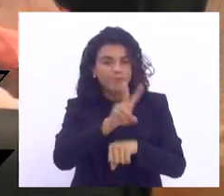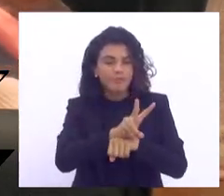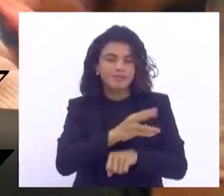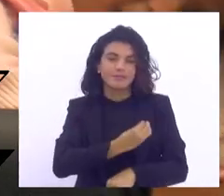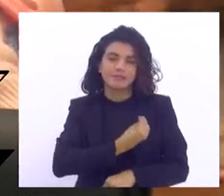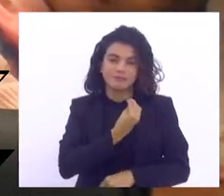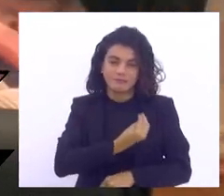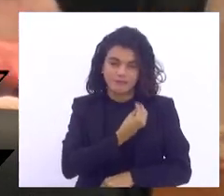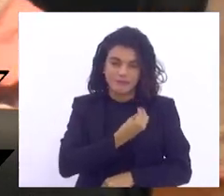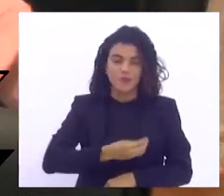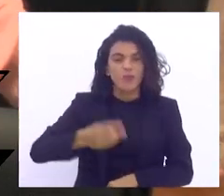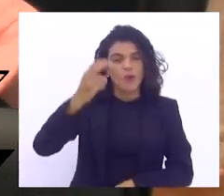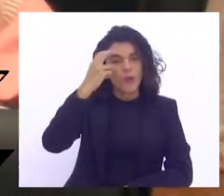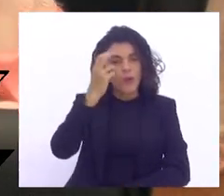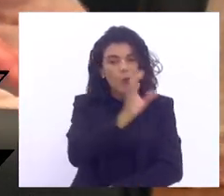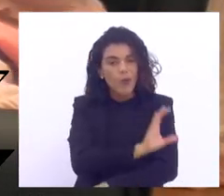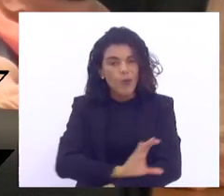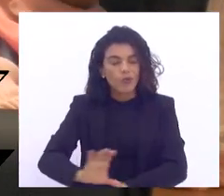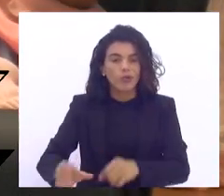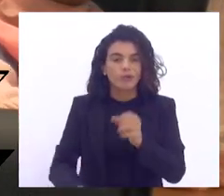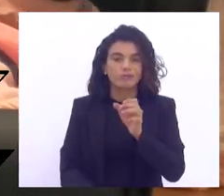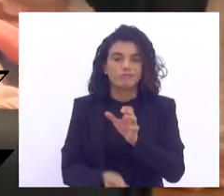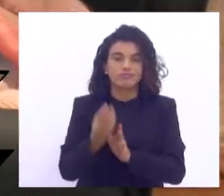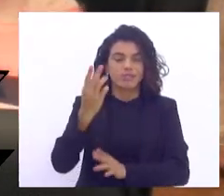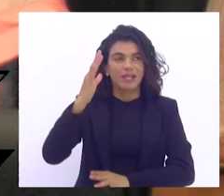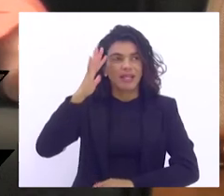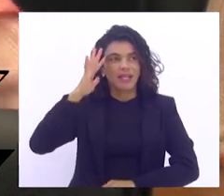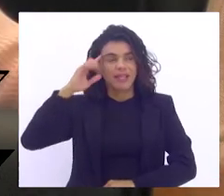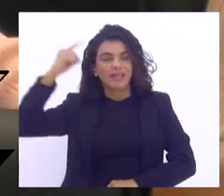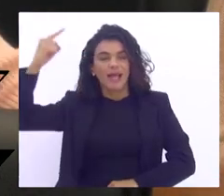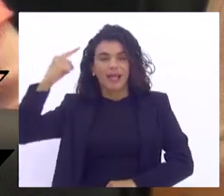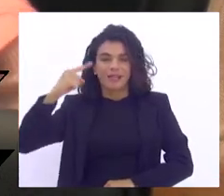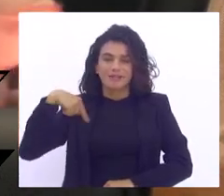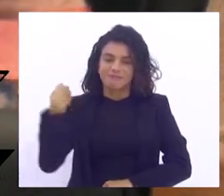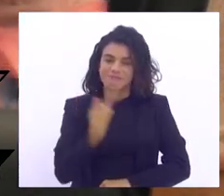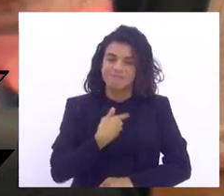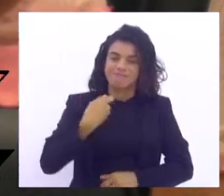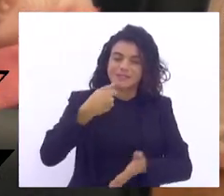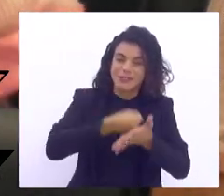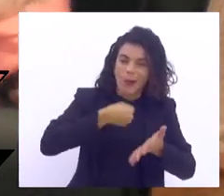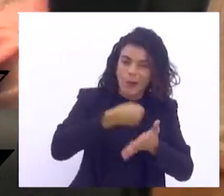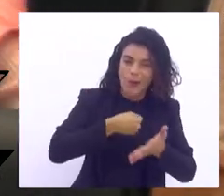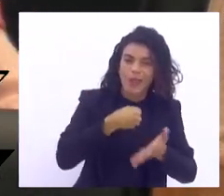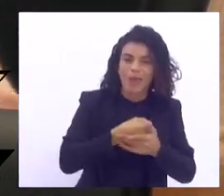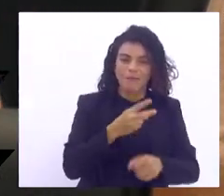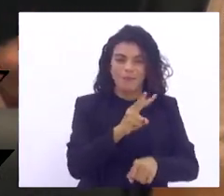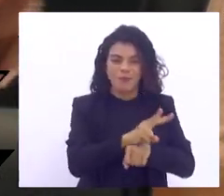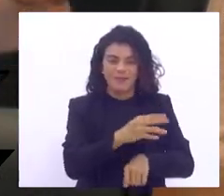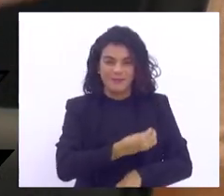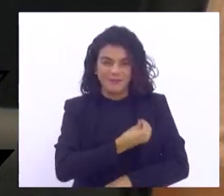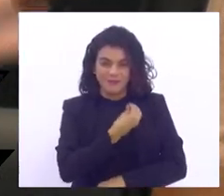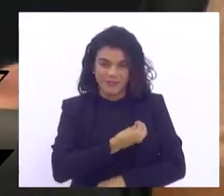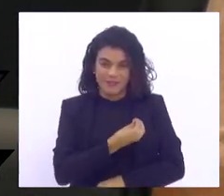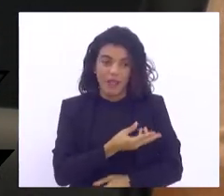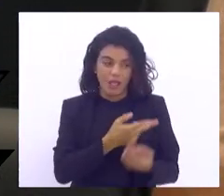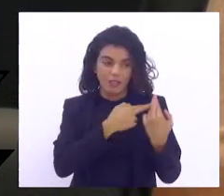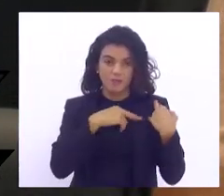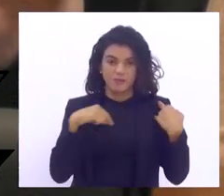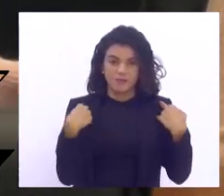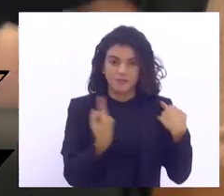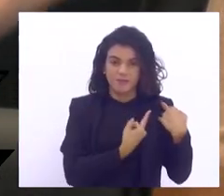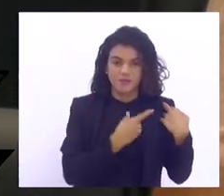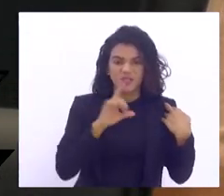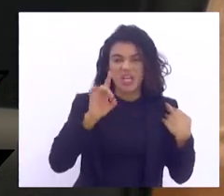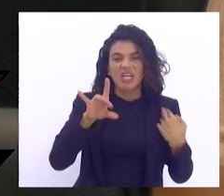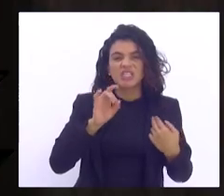criar ainda mais essa ideia de que nós precisamos lutar pela vida. Isso é uma questão que nos diz respeito. Não envolve